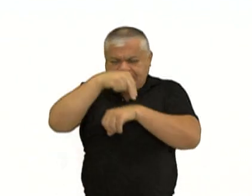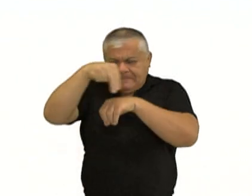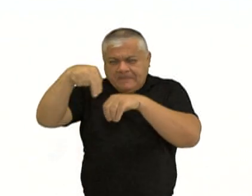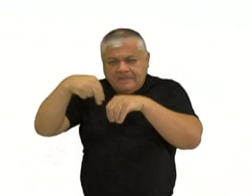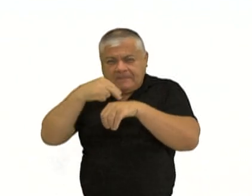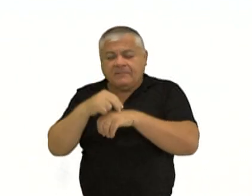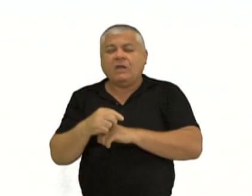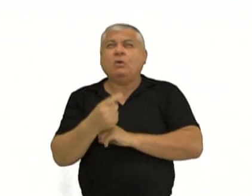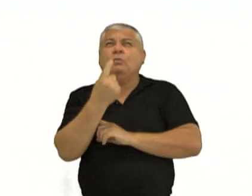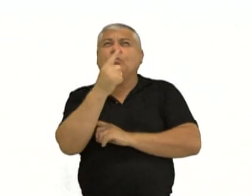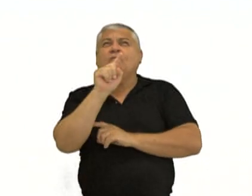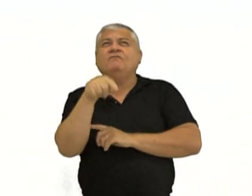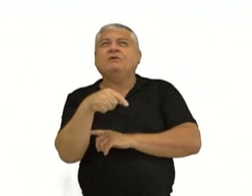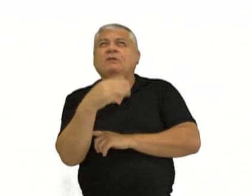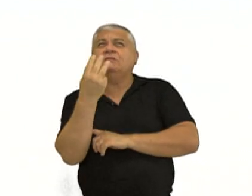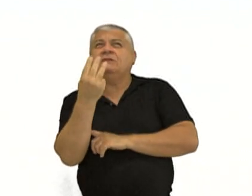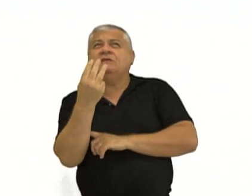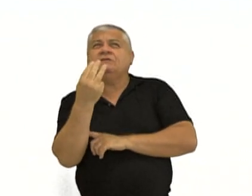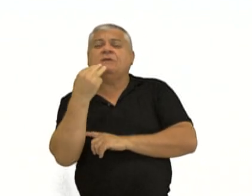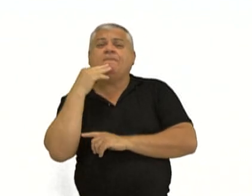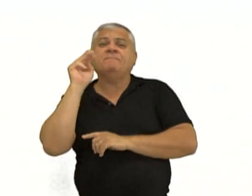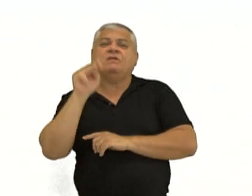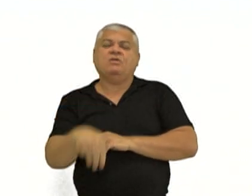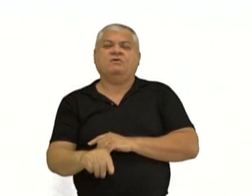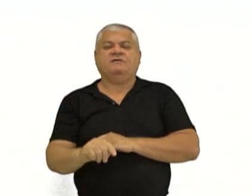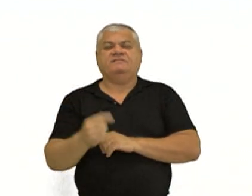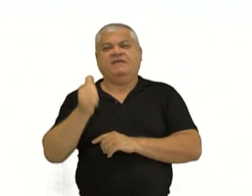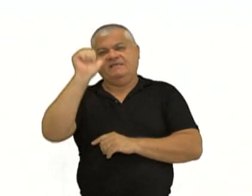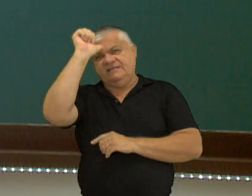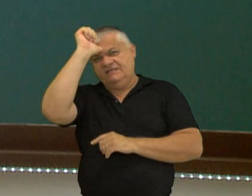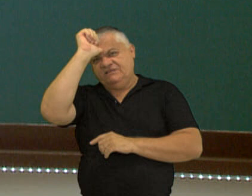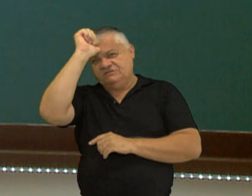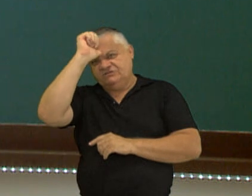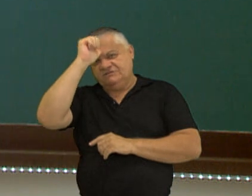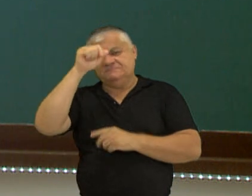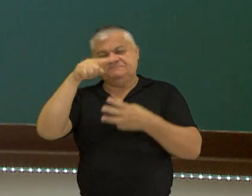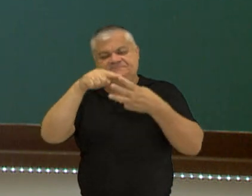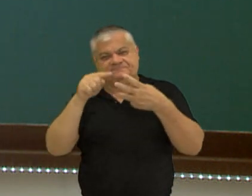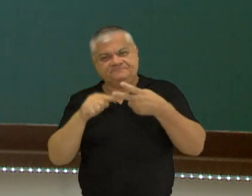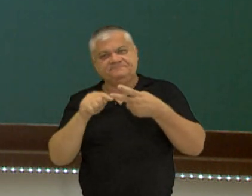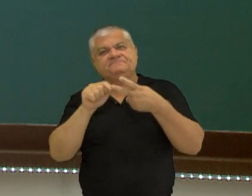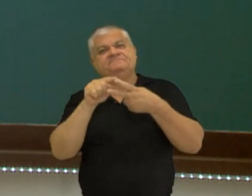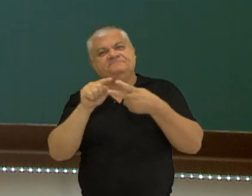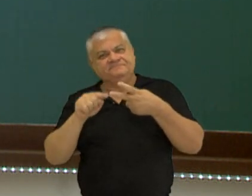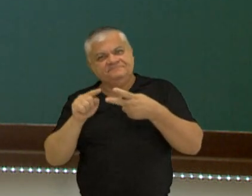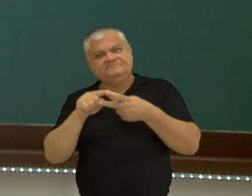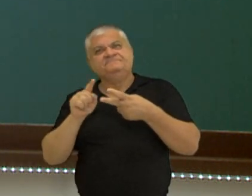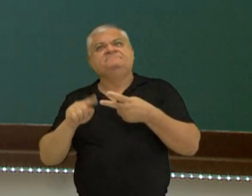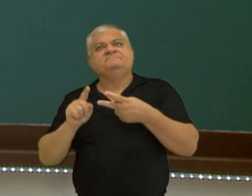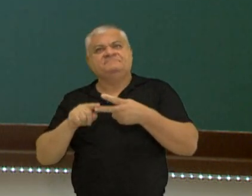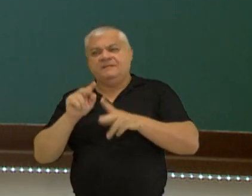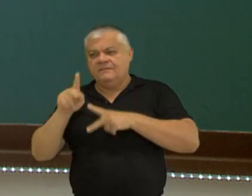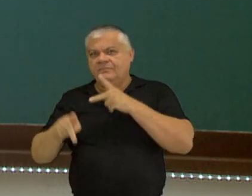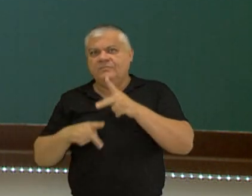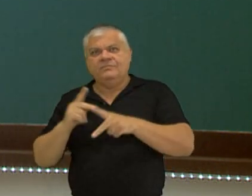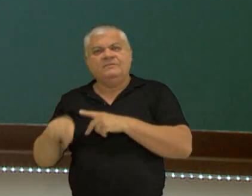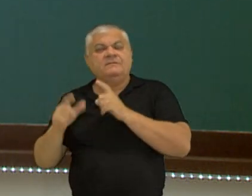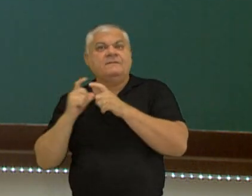e 1,3 bilhões na Índia. Então, só esses dois países já tem uma quantidade imensa de